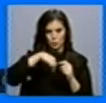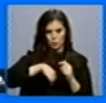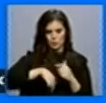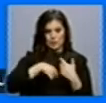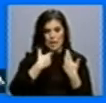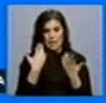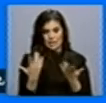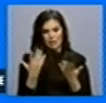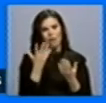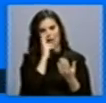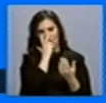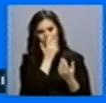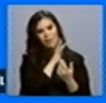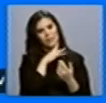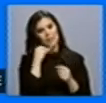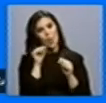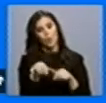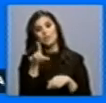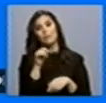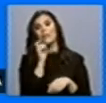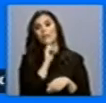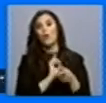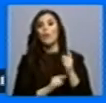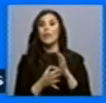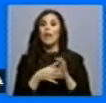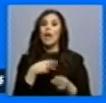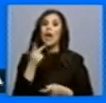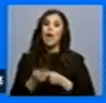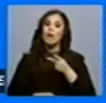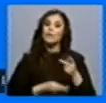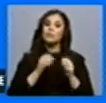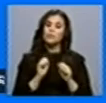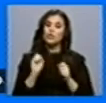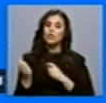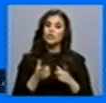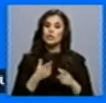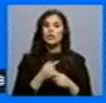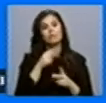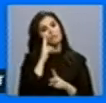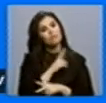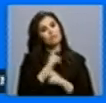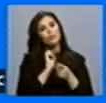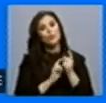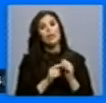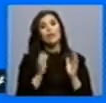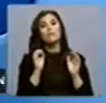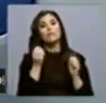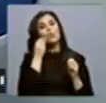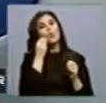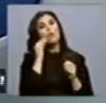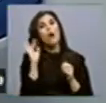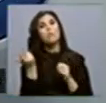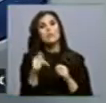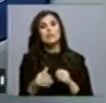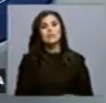não deixa de ser curioso que nós hoje também conseguimos, através da análise do espectro destas estrelas, identificar precisamente a sua proveniência.